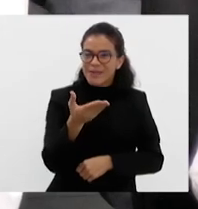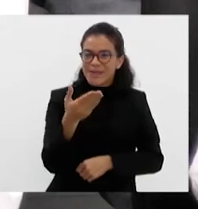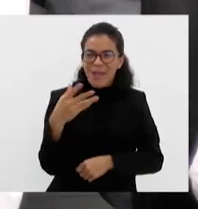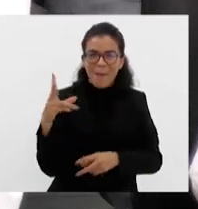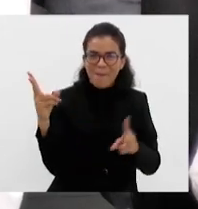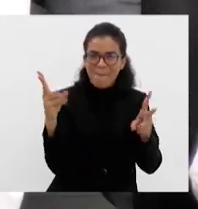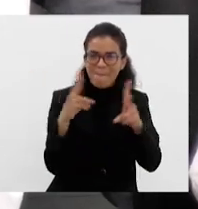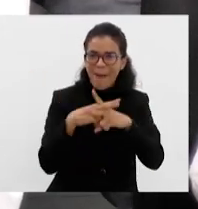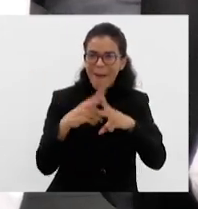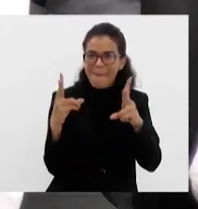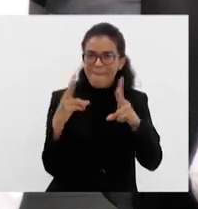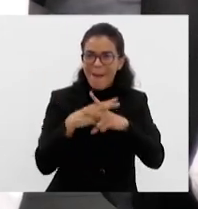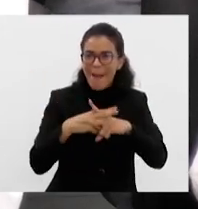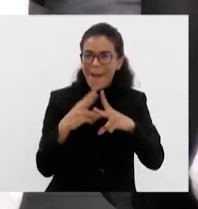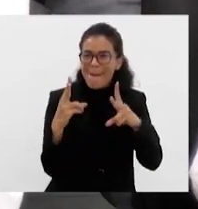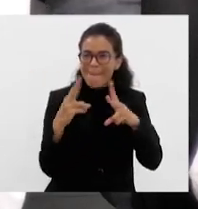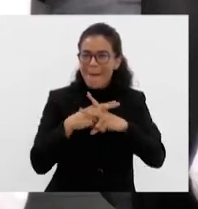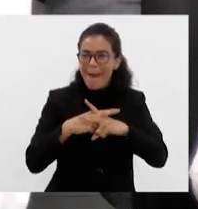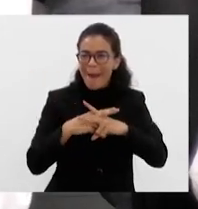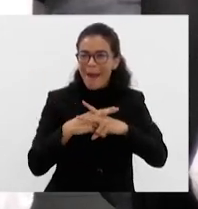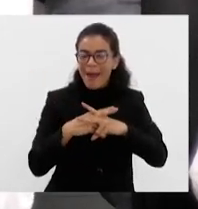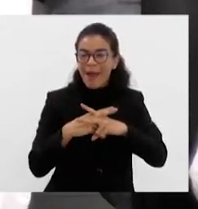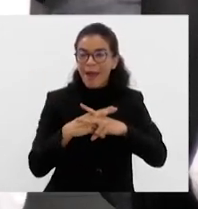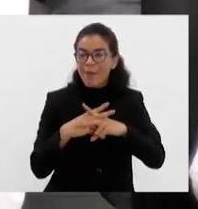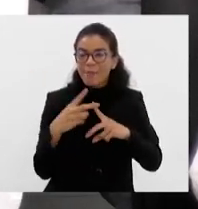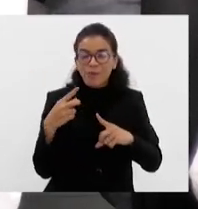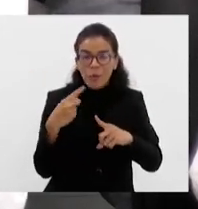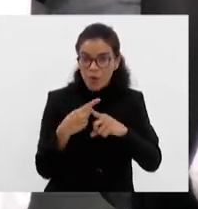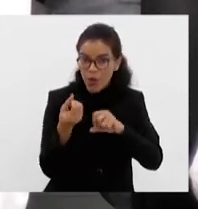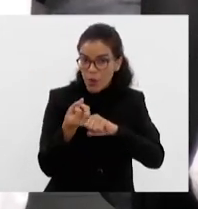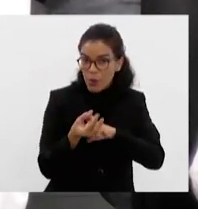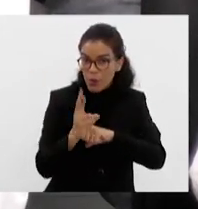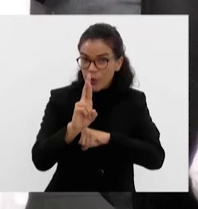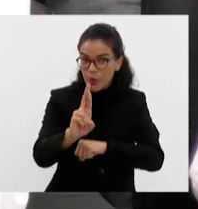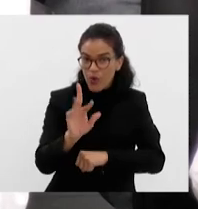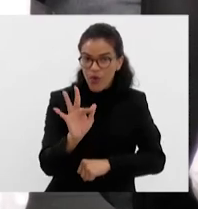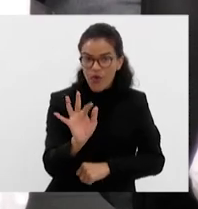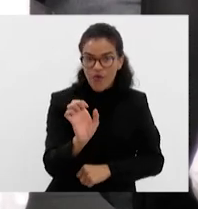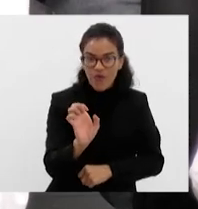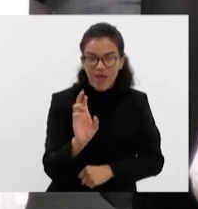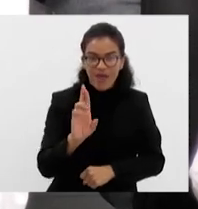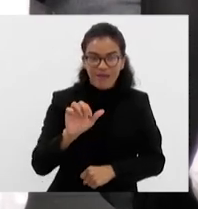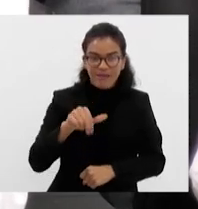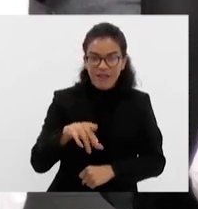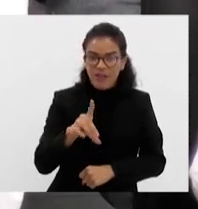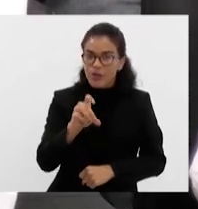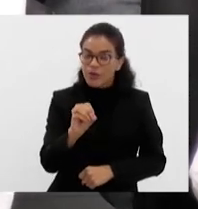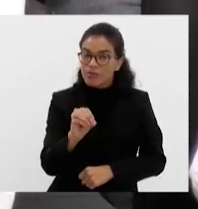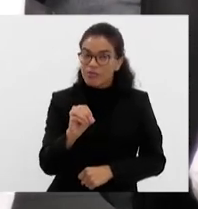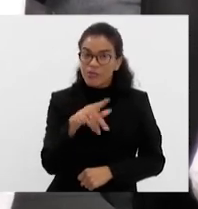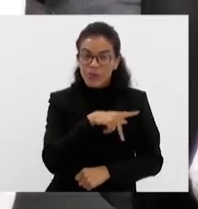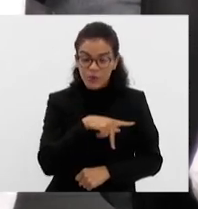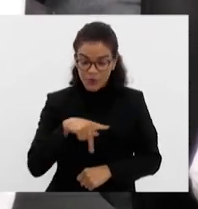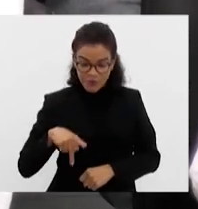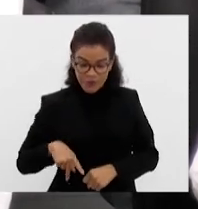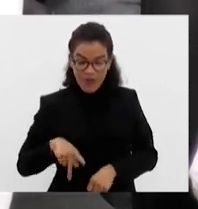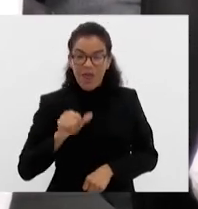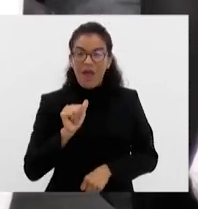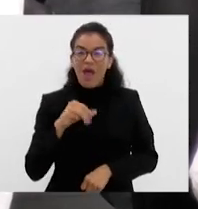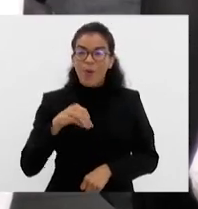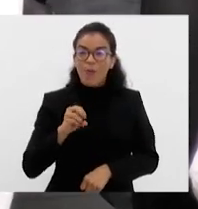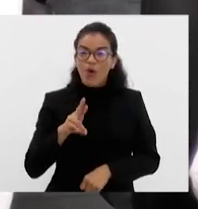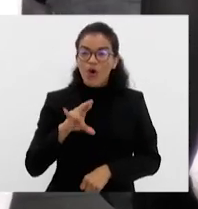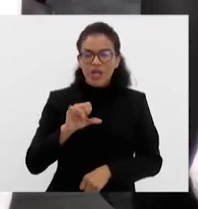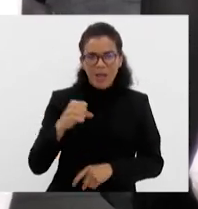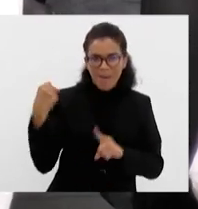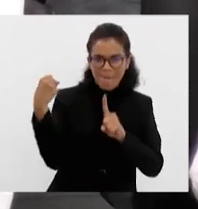não é. Porque, quer dizer, o doutor Fernando faz o doutorado e o presidente Amorim leva pancada.